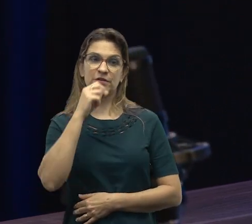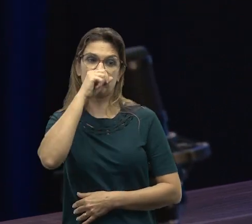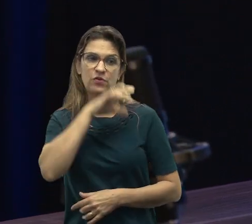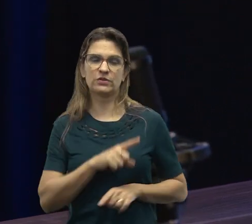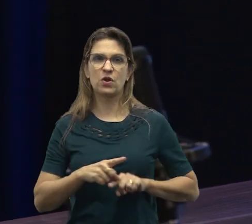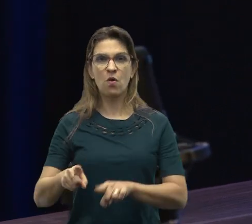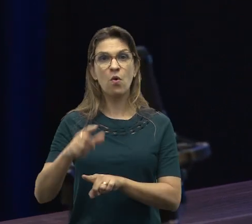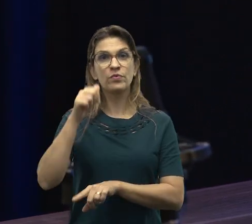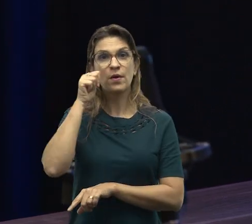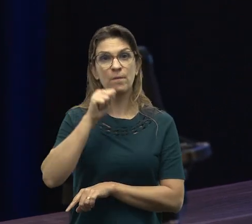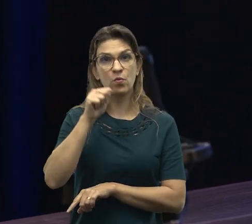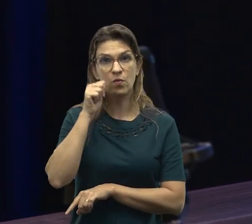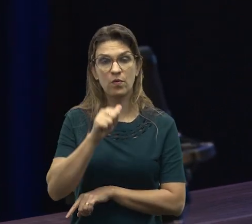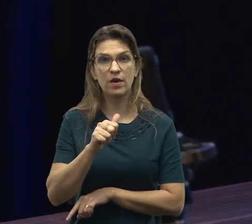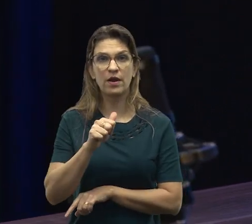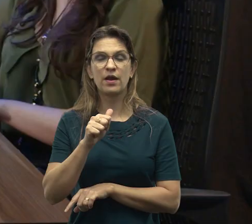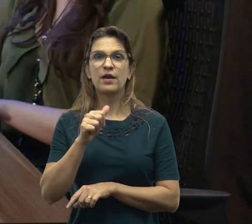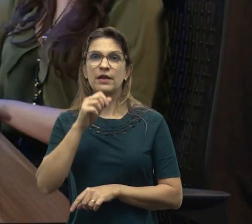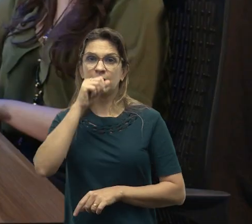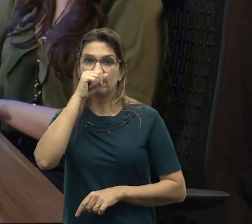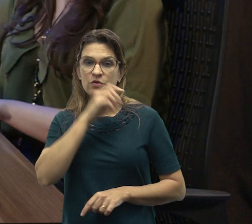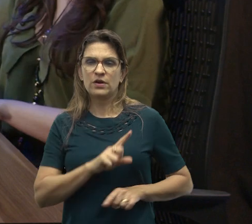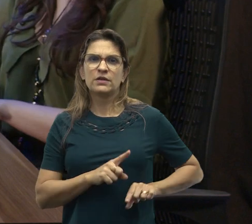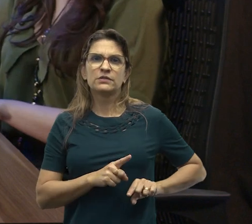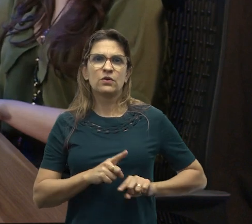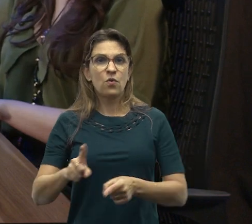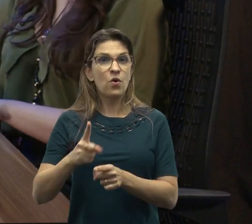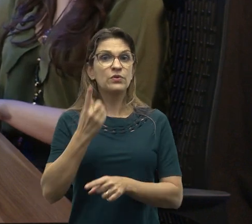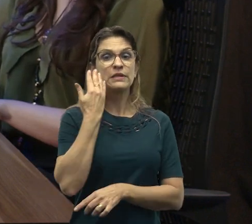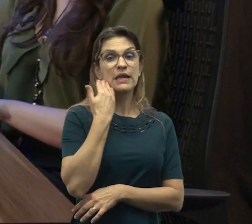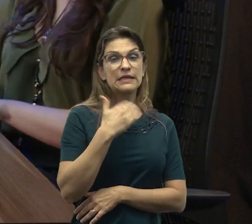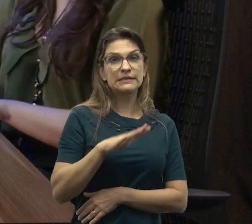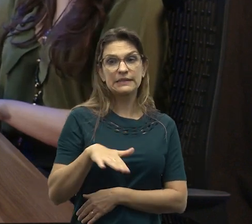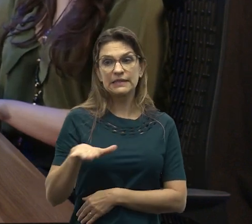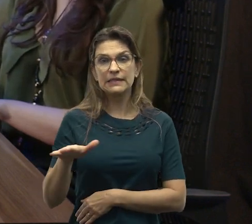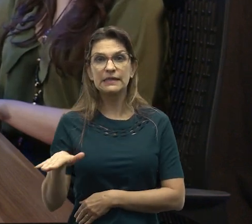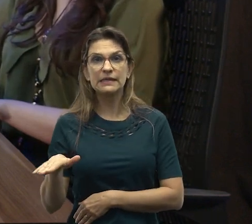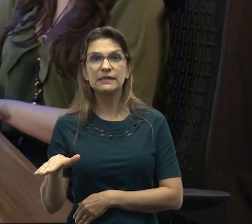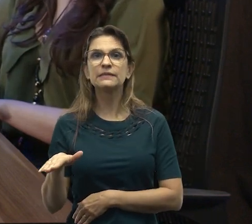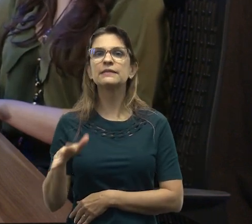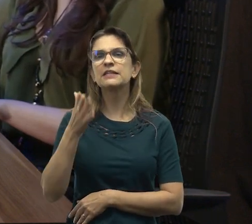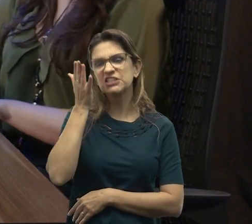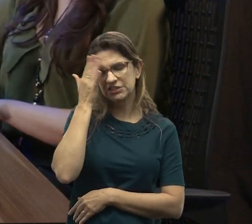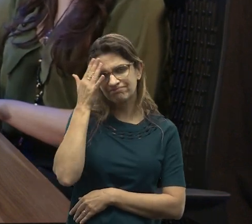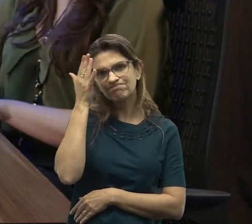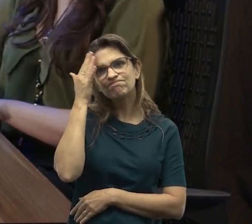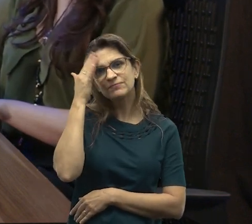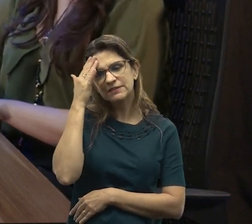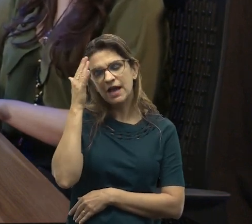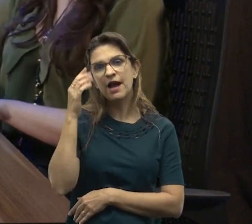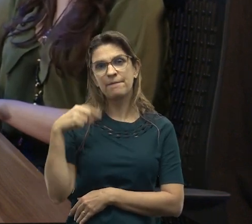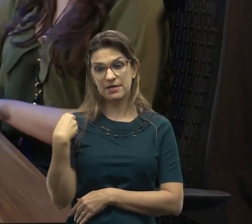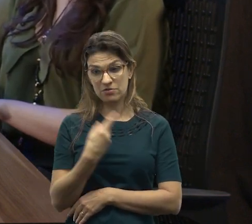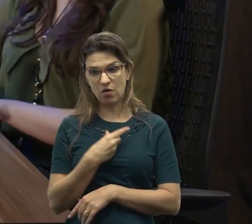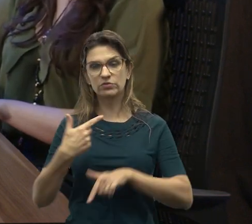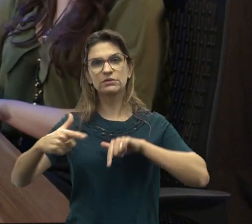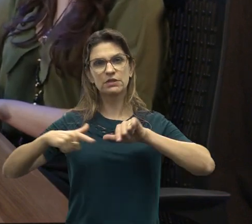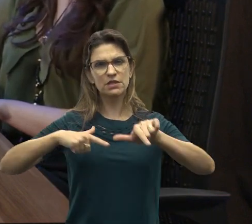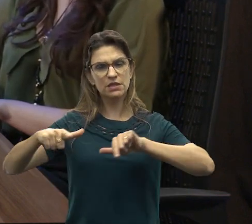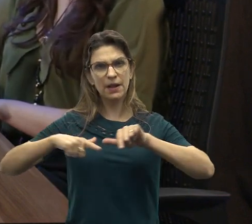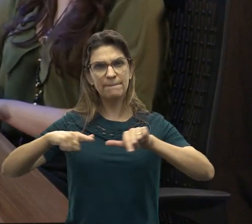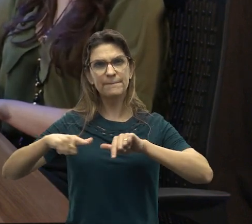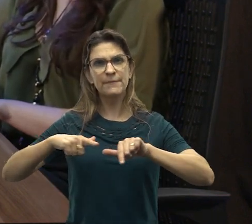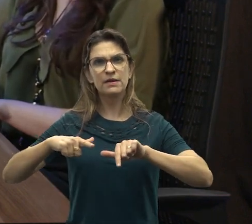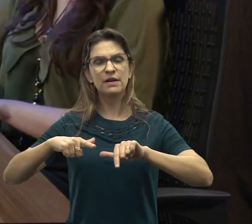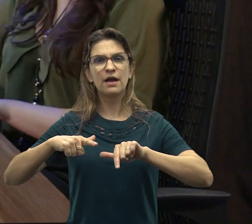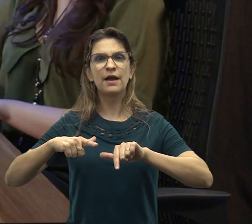vale também para a violência infantil, né, contra as crianças, que a gente também atua lá como médico